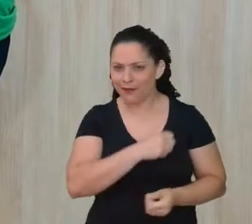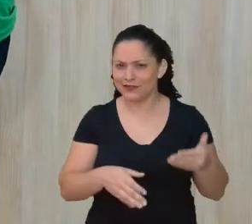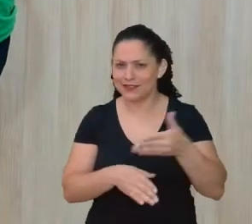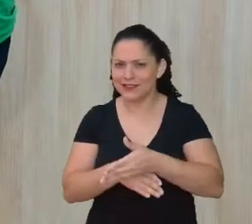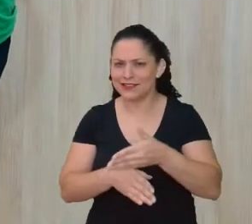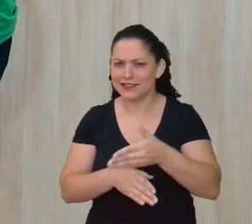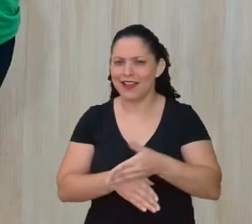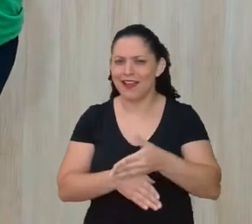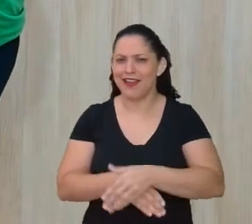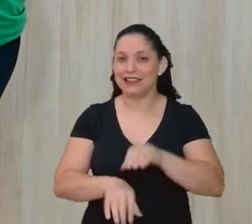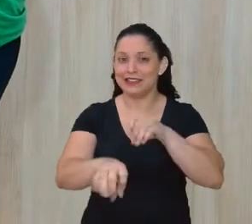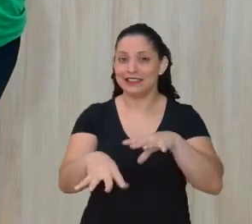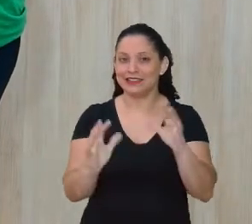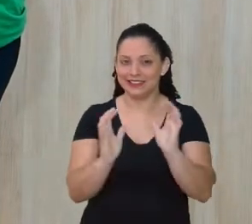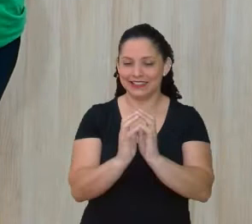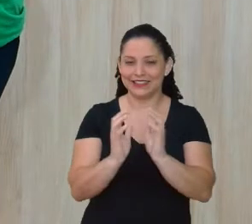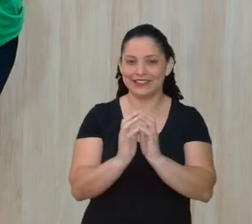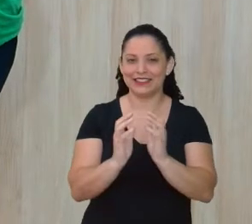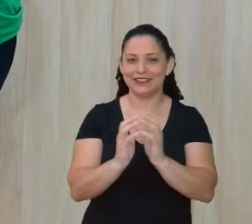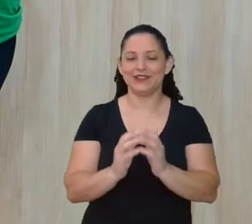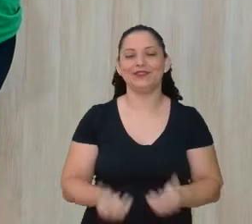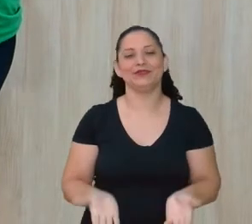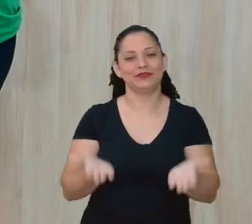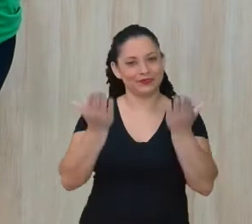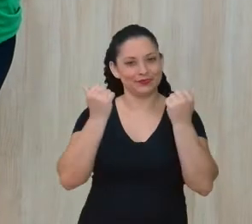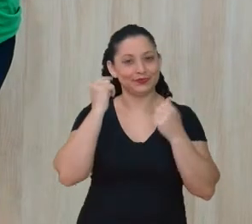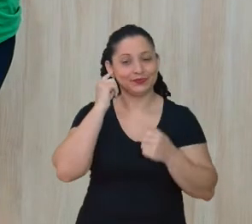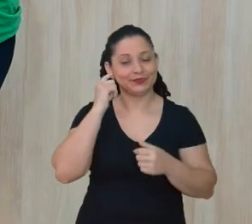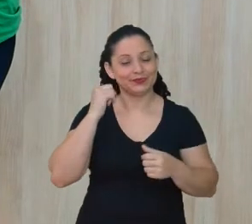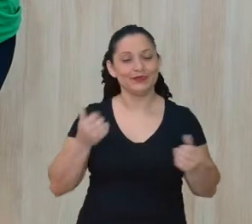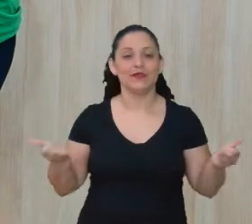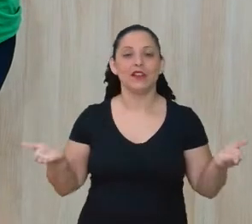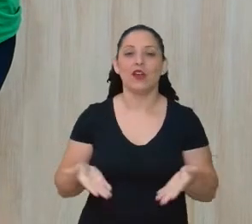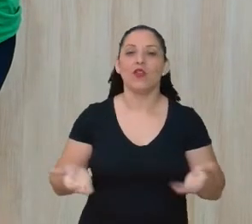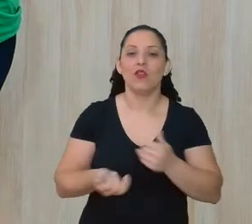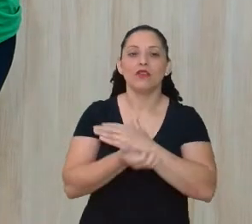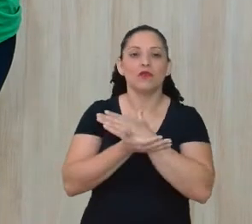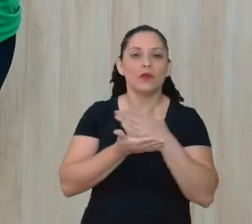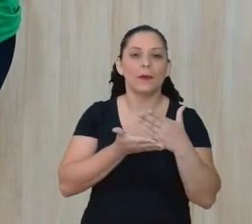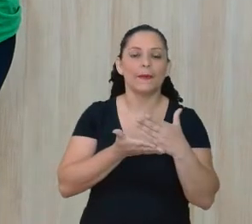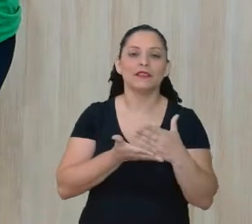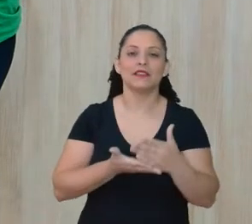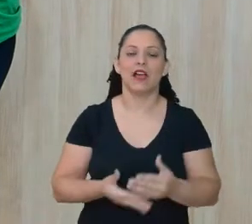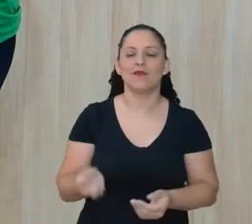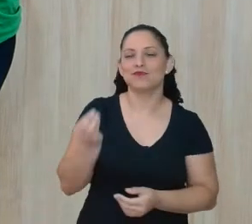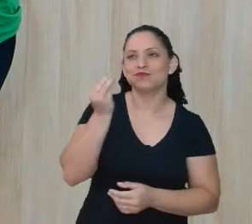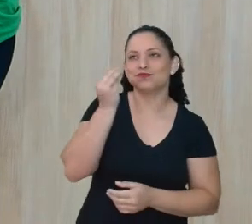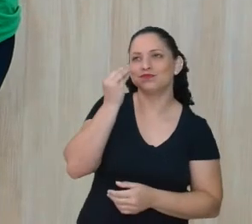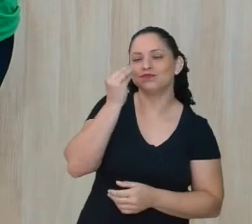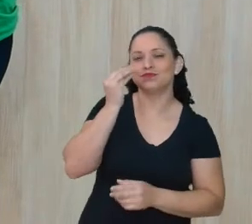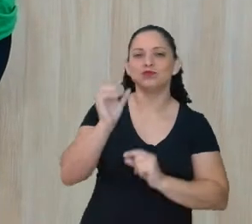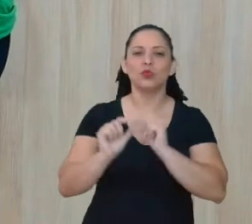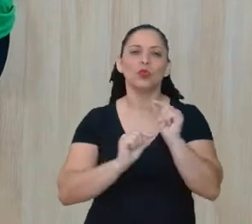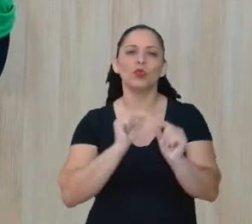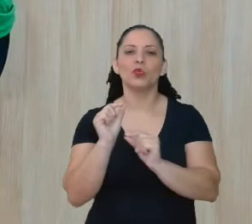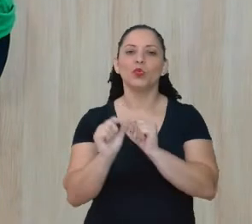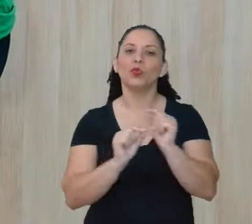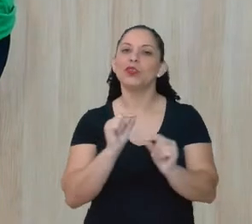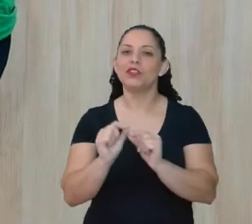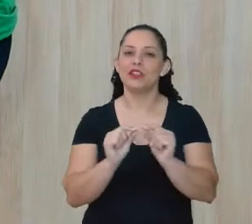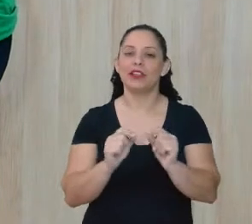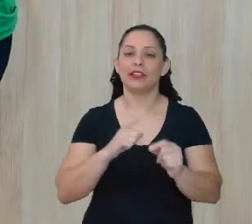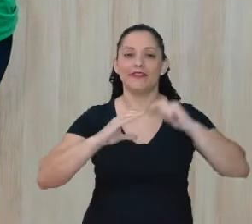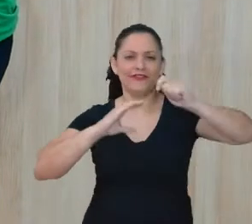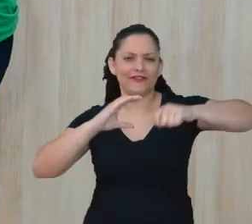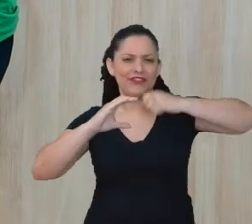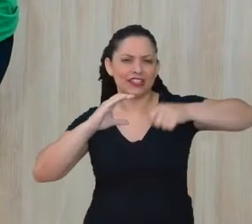Educa Recife, tá, gente? Vamos lá. Então a gente já vai começar a nossa aula de hoje observando alguns